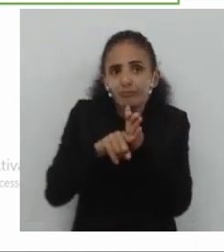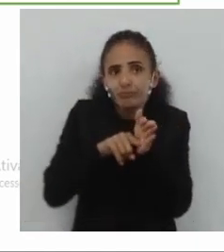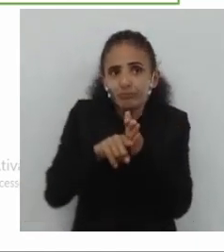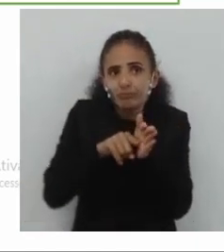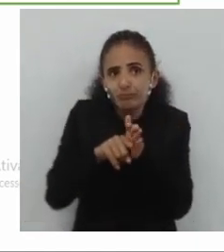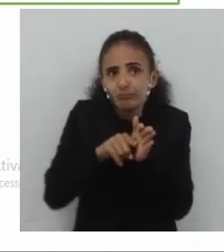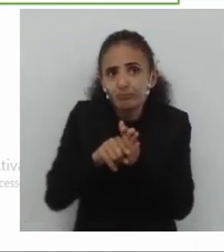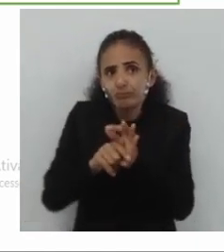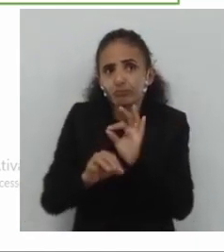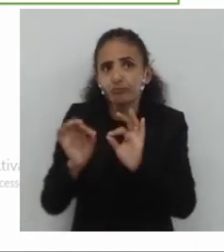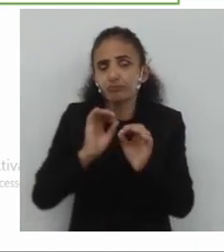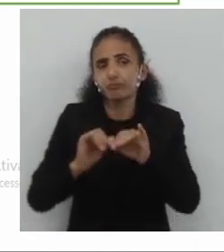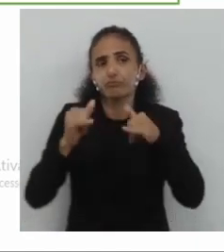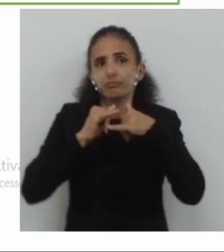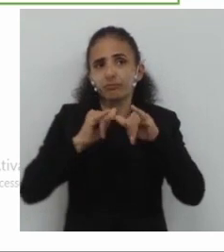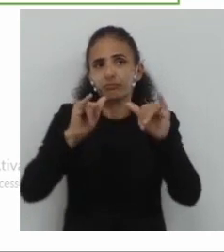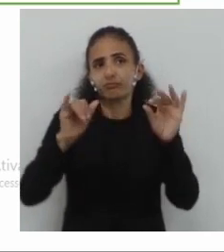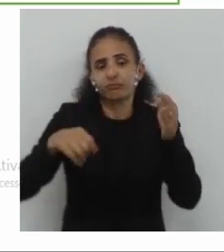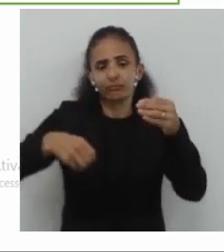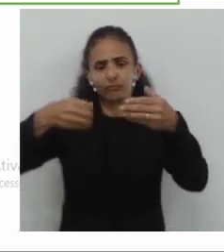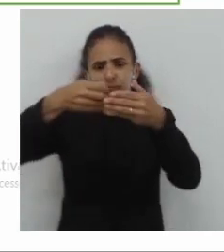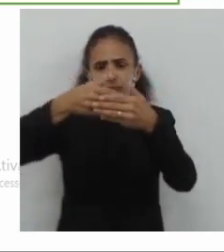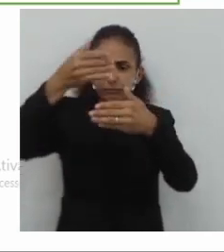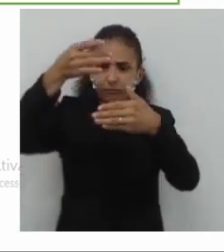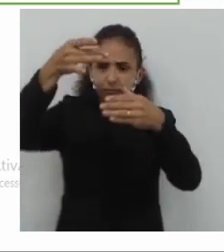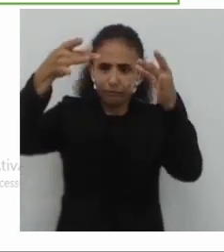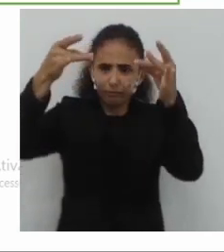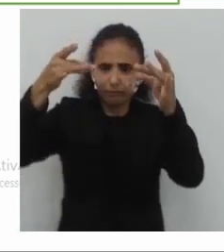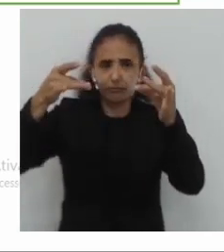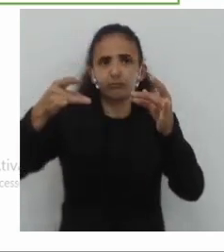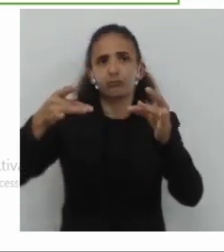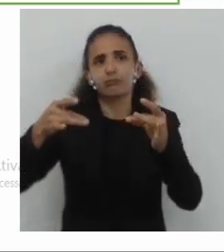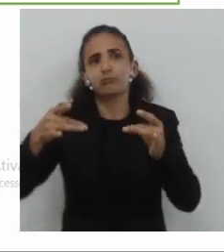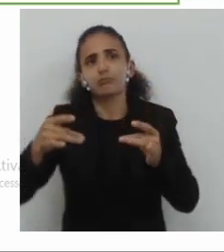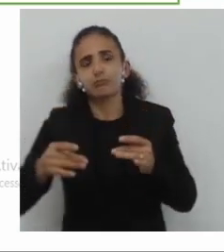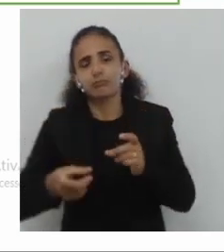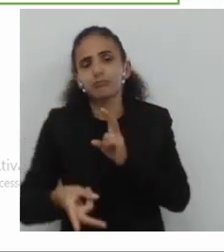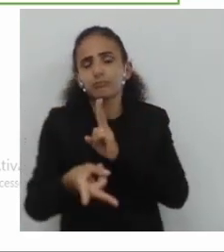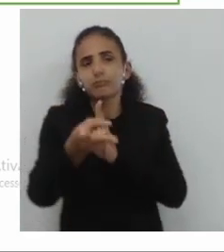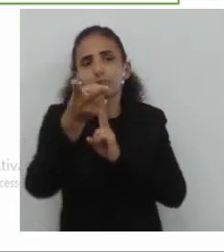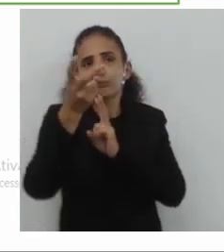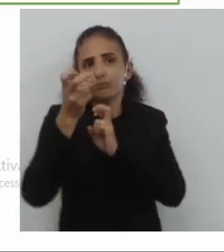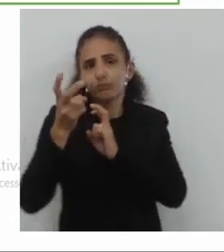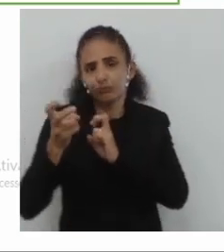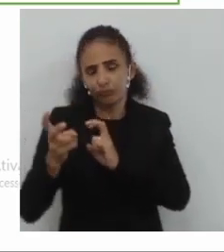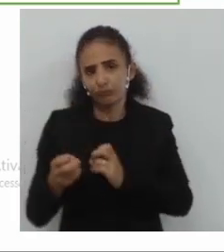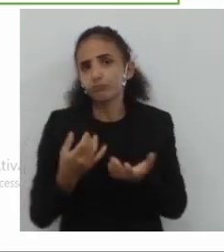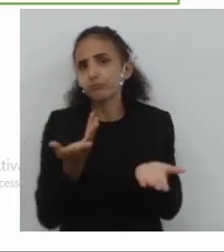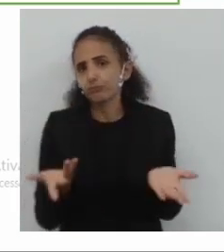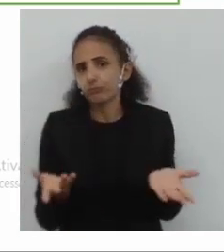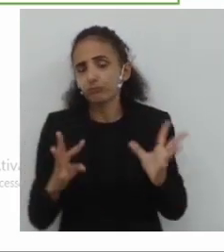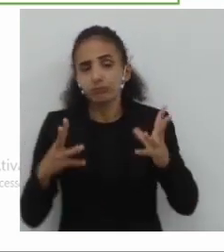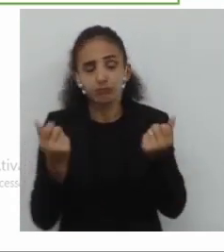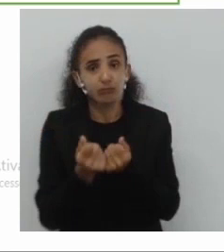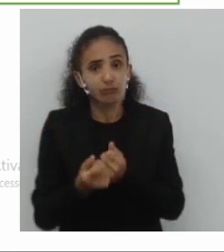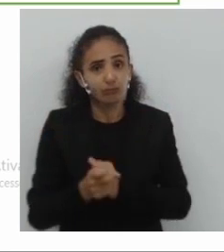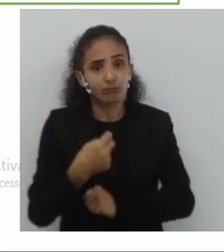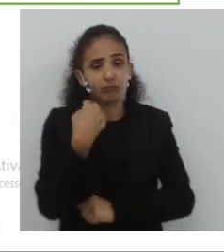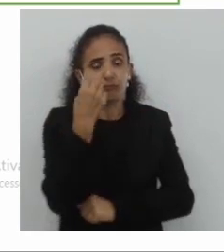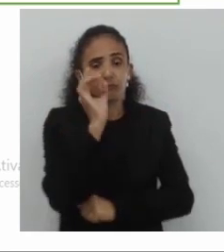analisar, citar, discorrer, explicar, identificar. Cada um desses